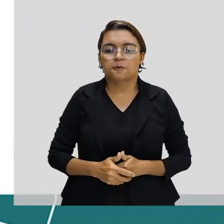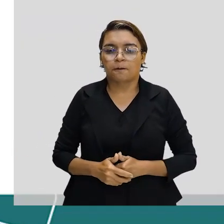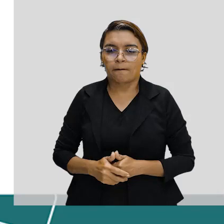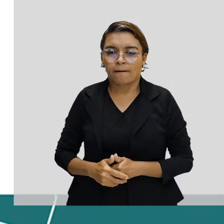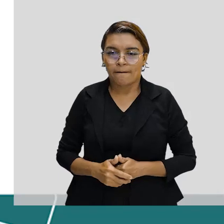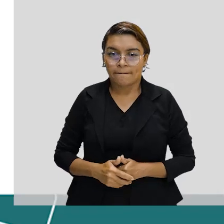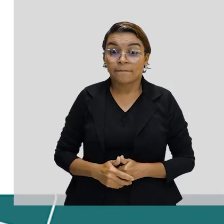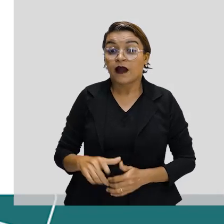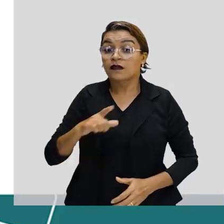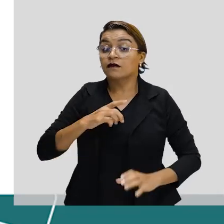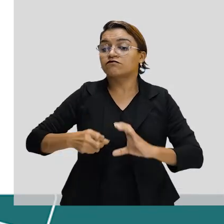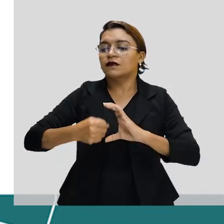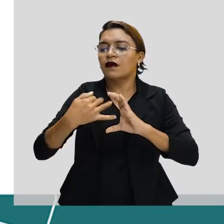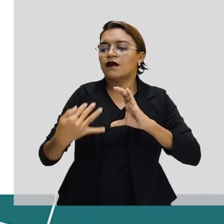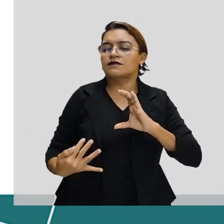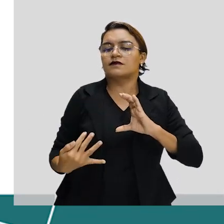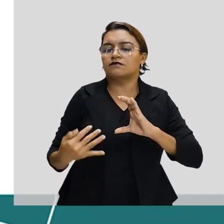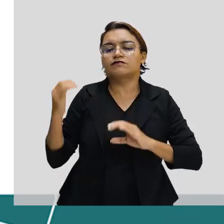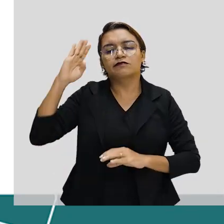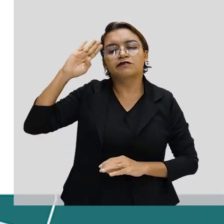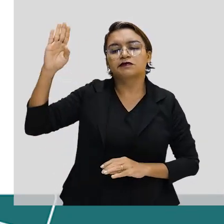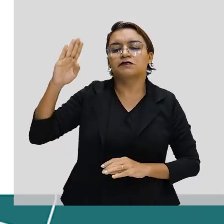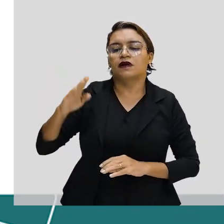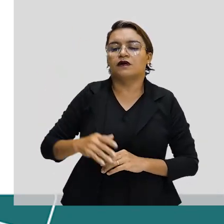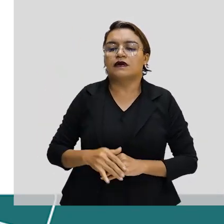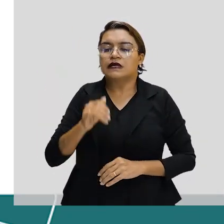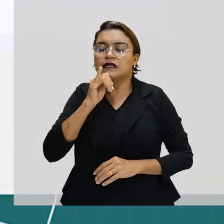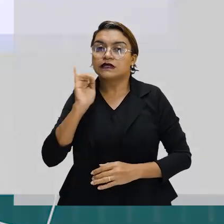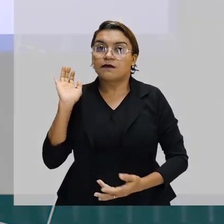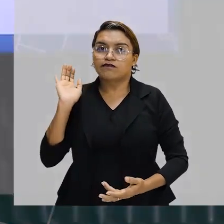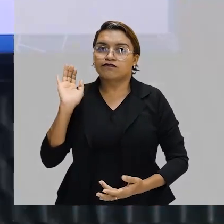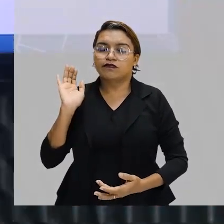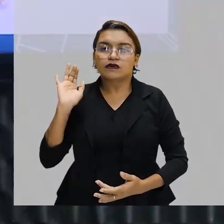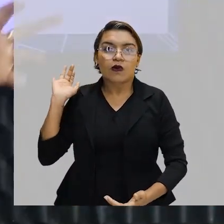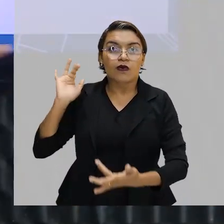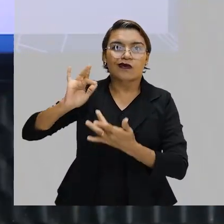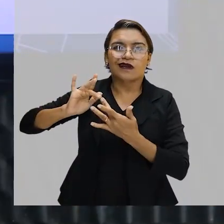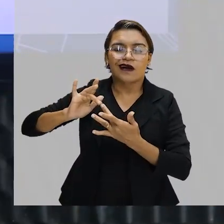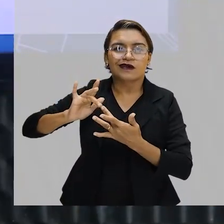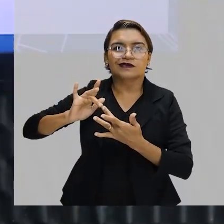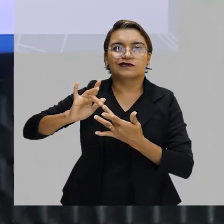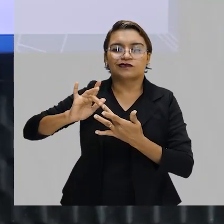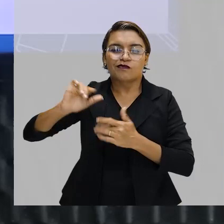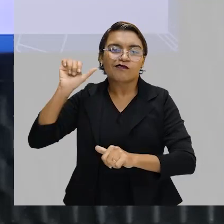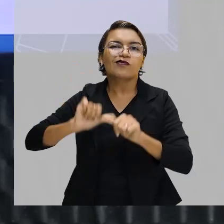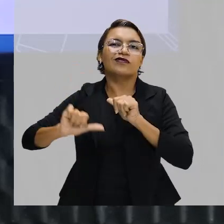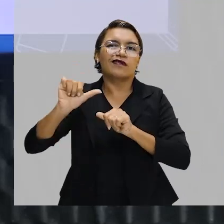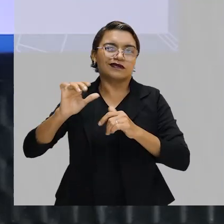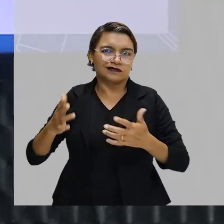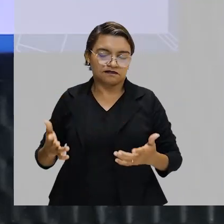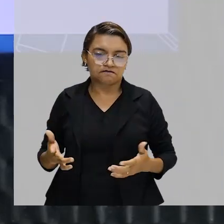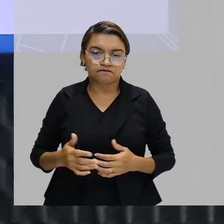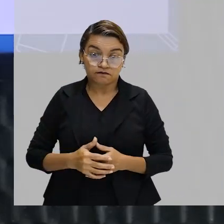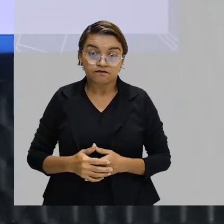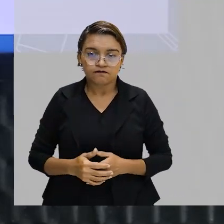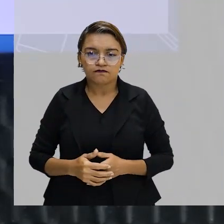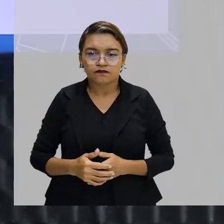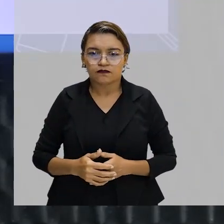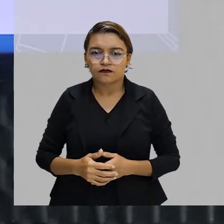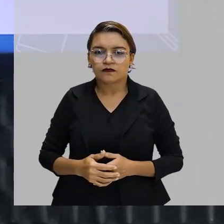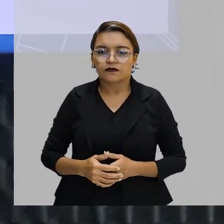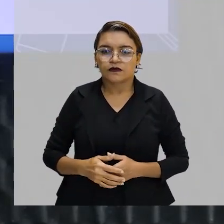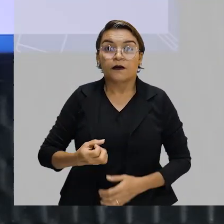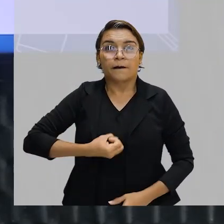uma característica principal: rompimento com o clássico, com o padrão, com a rima, aquela coisa toda. O negócio vira ser livre. Vamos ler